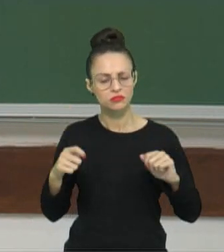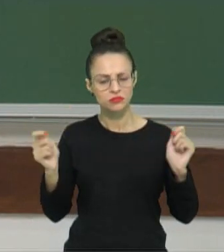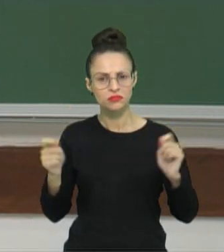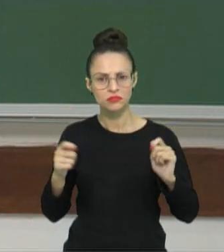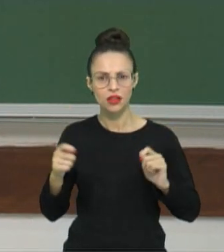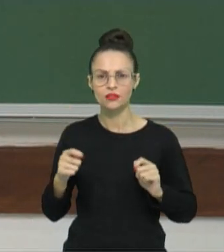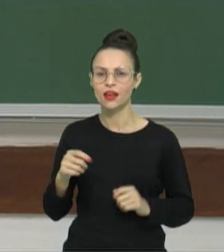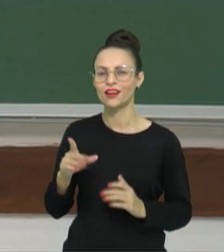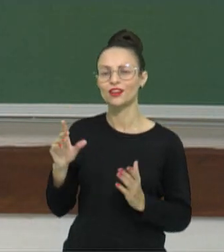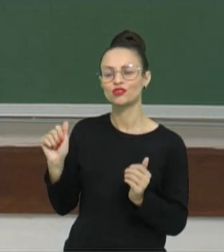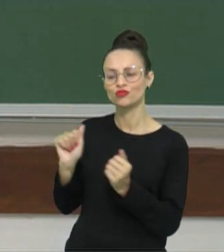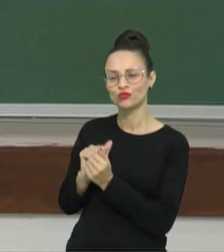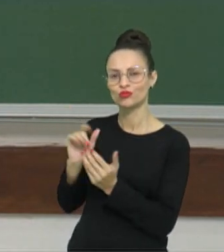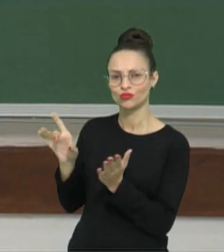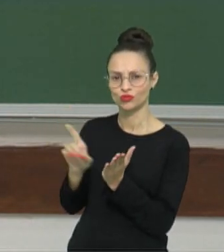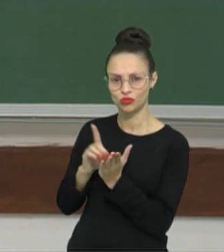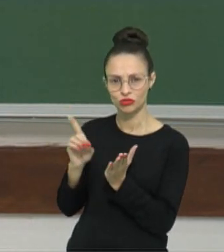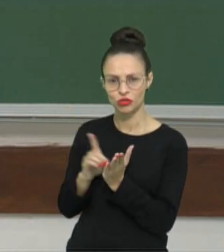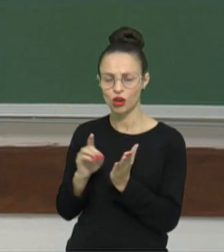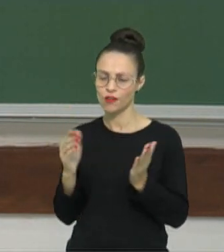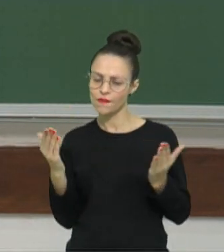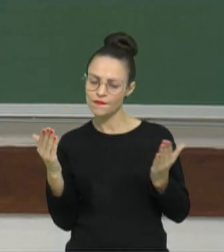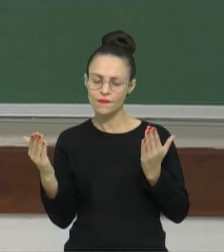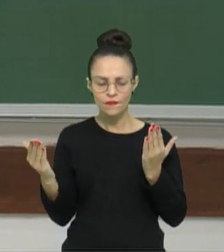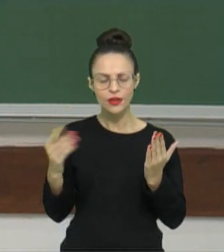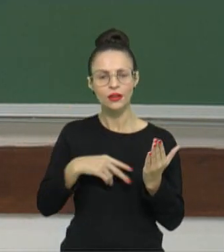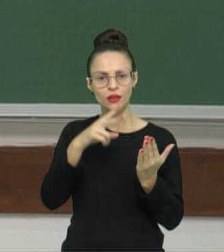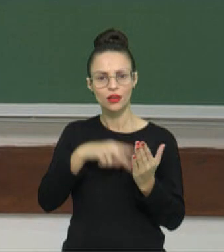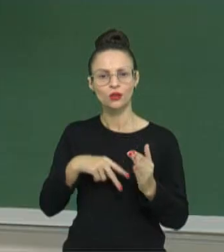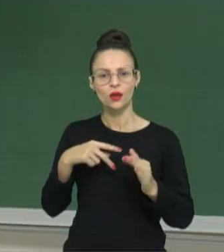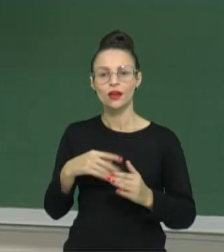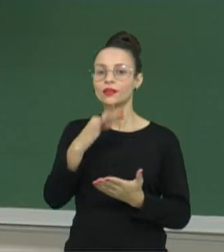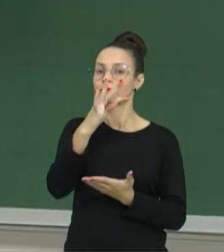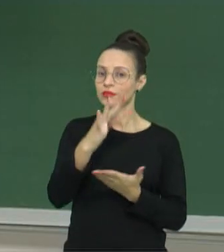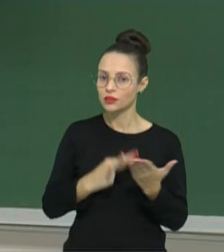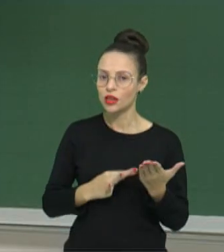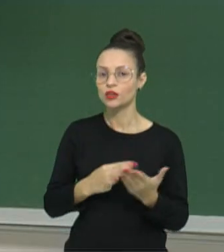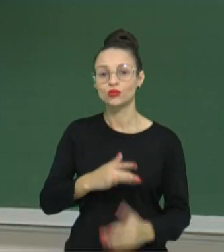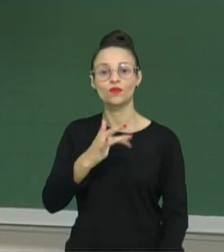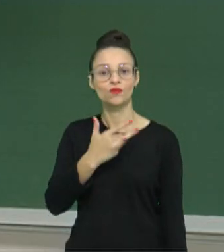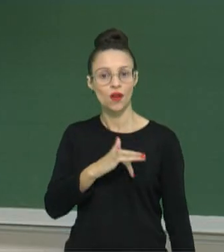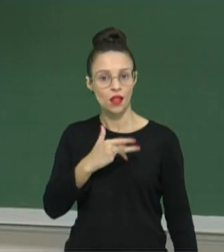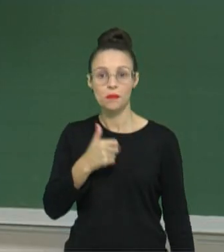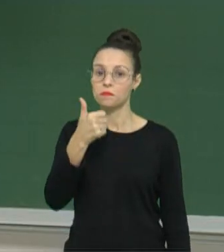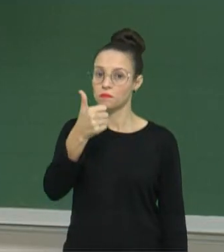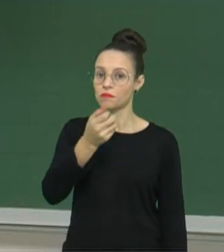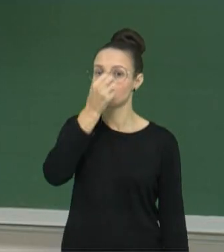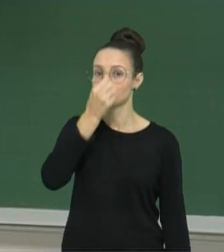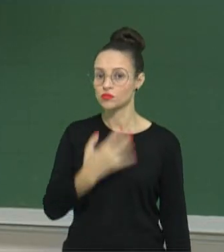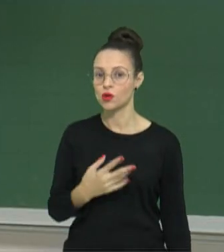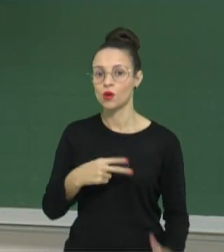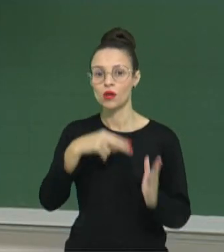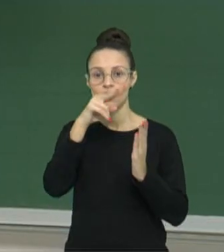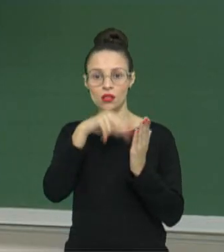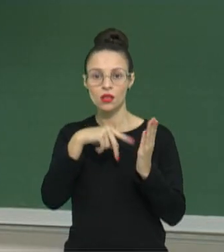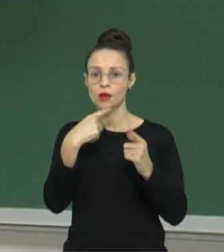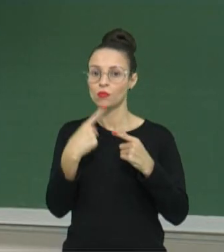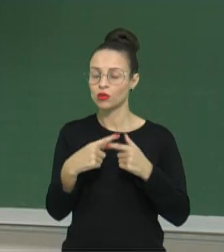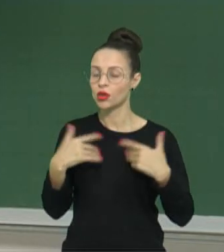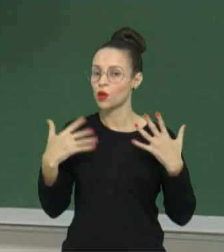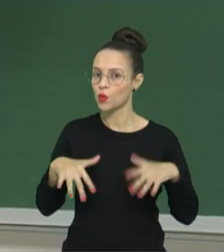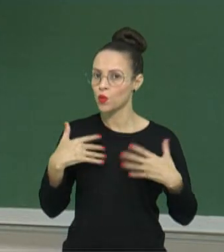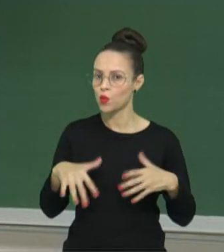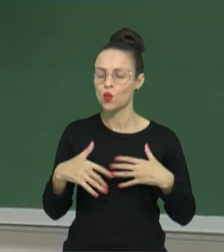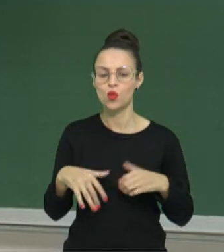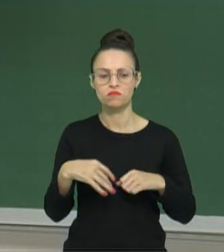com um bom dicionário. E são textos assim que vale muito a pena ler pela bagagem cultural que